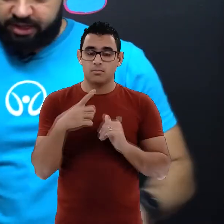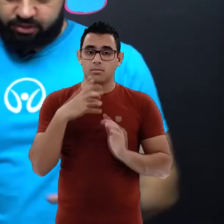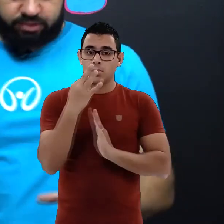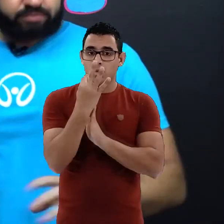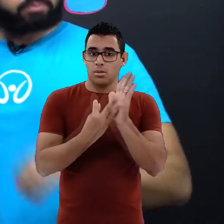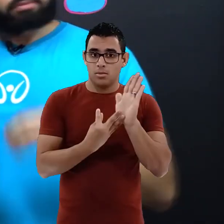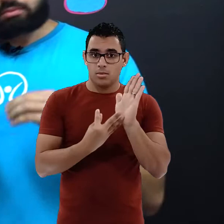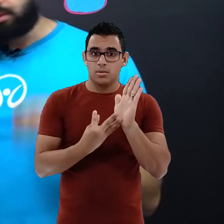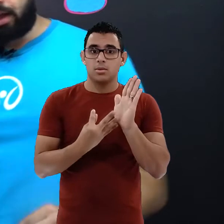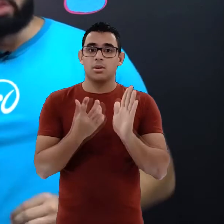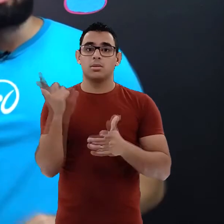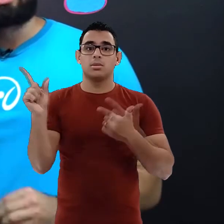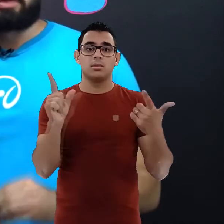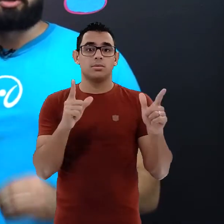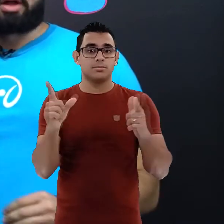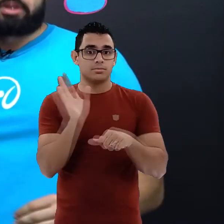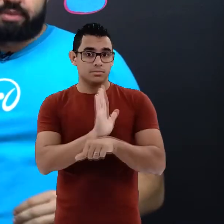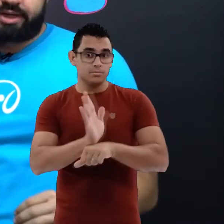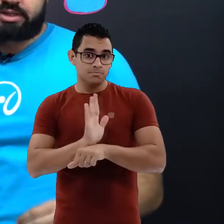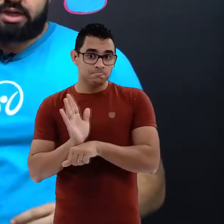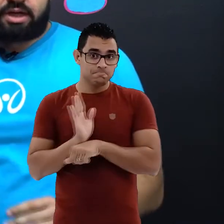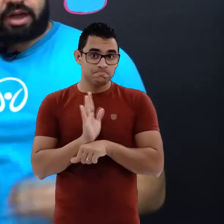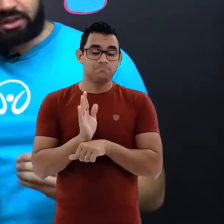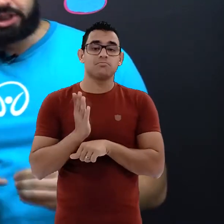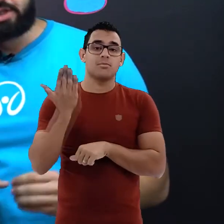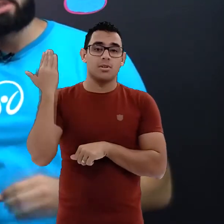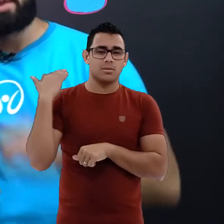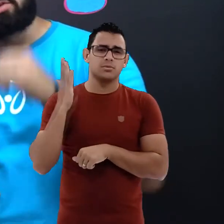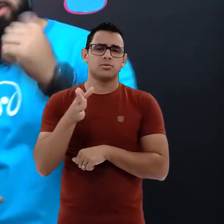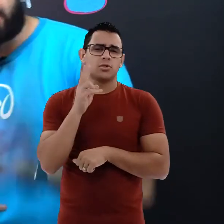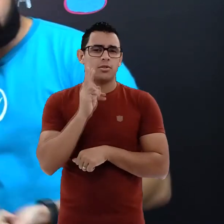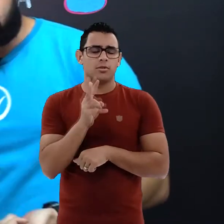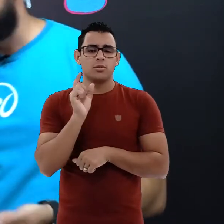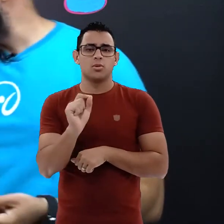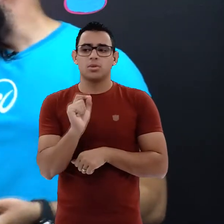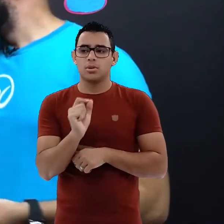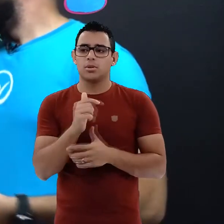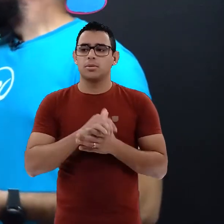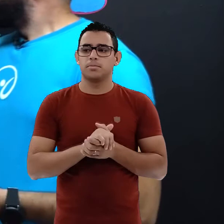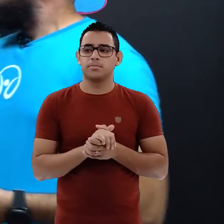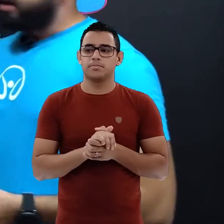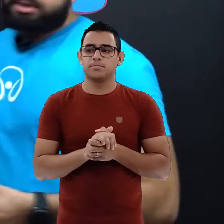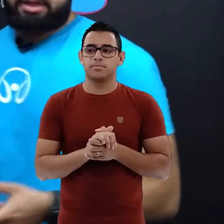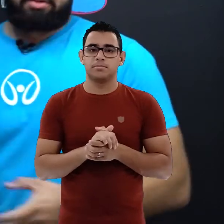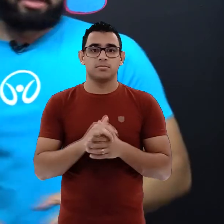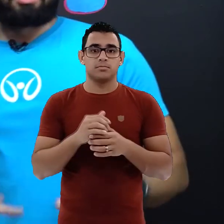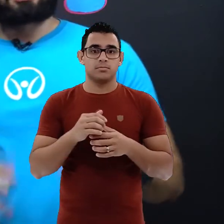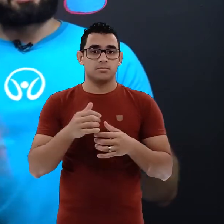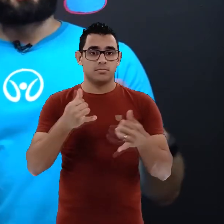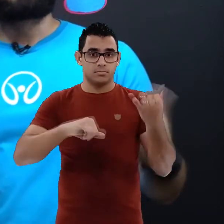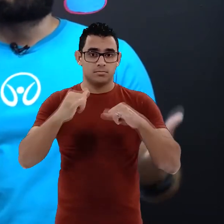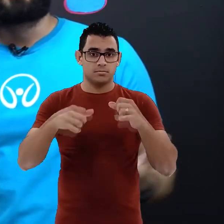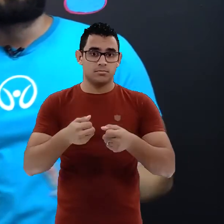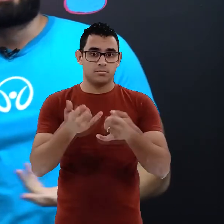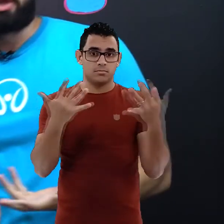nossos textos, em outras videoaulas mais antigas, você vai conseguir encontrar a estequiometria